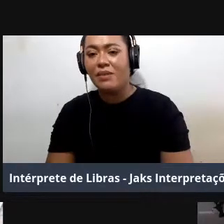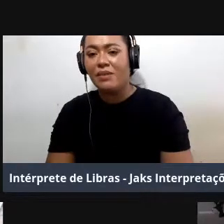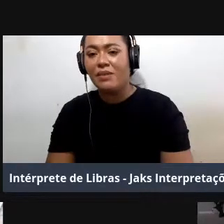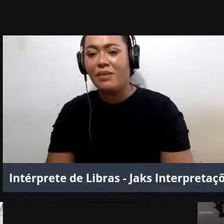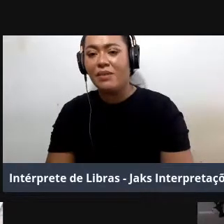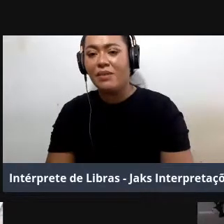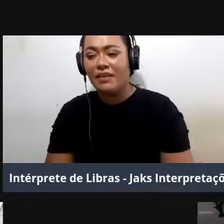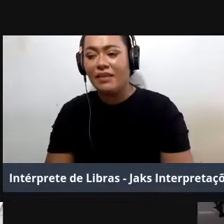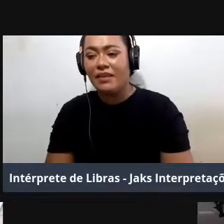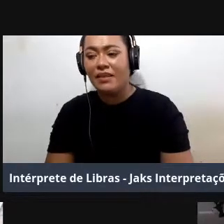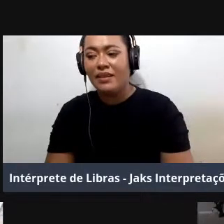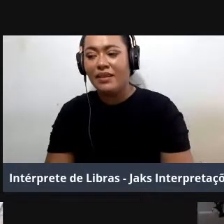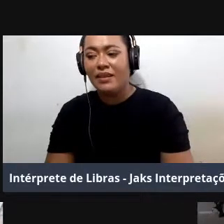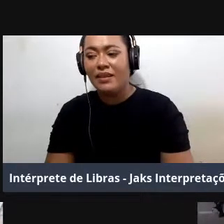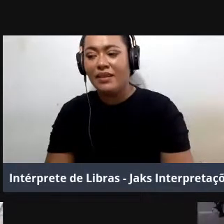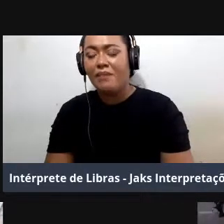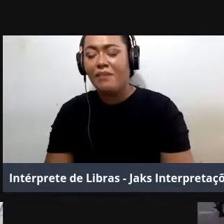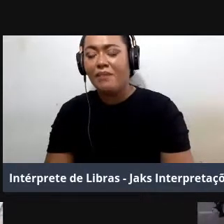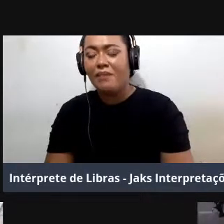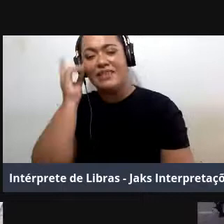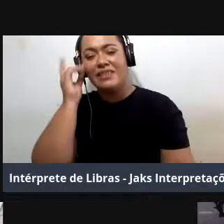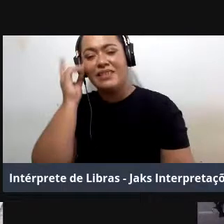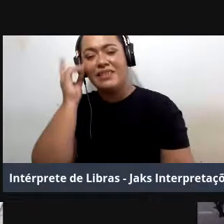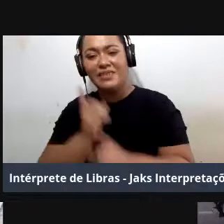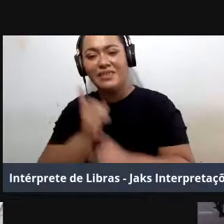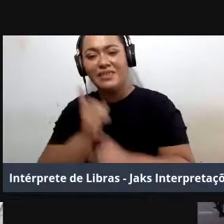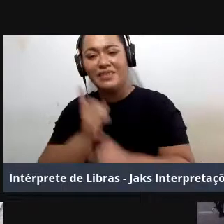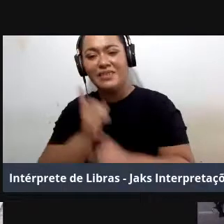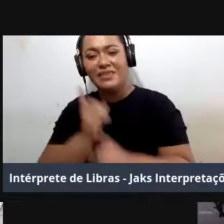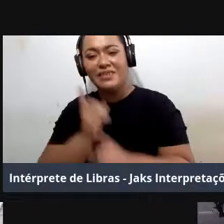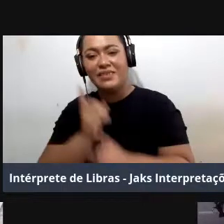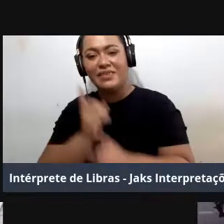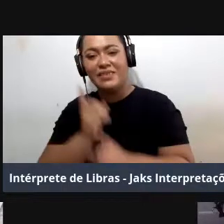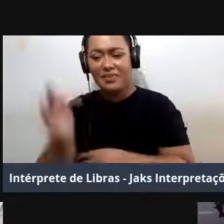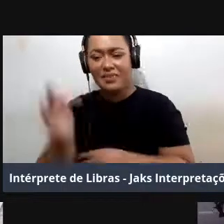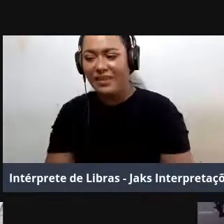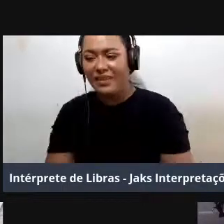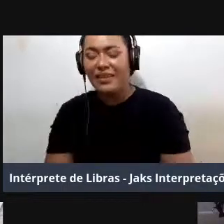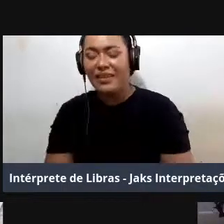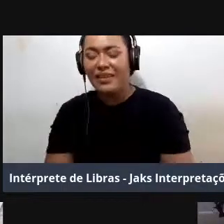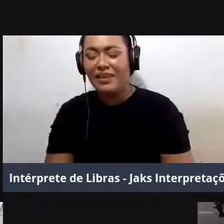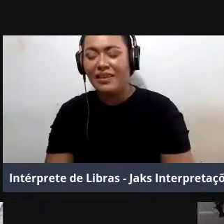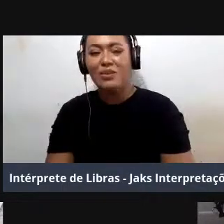É verdade, mas estamos pedindo a Deus que essa vacina chegue para todo mundo.